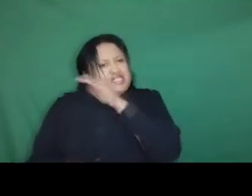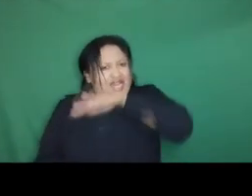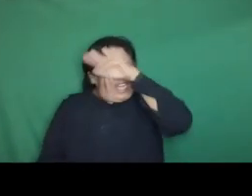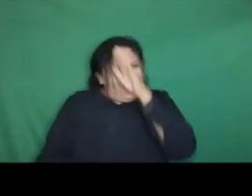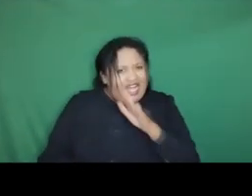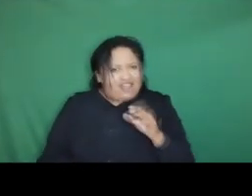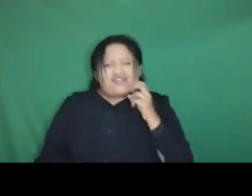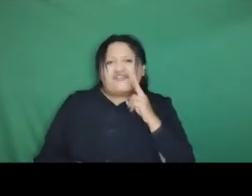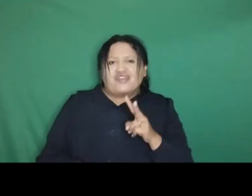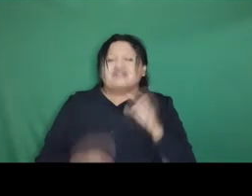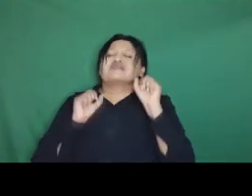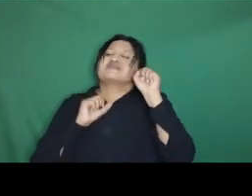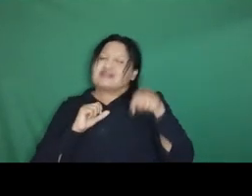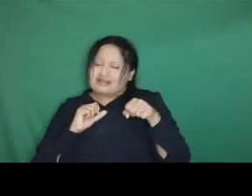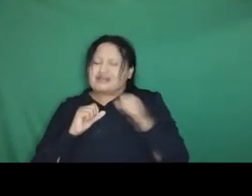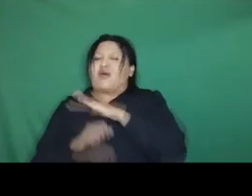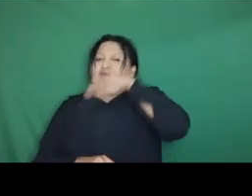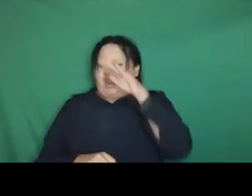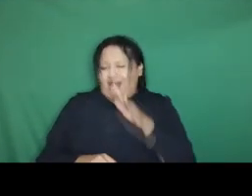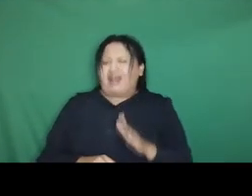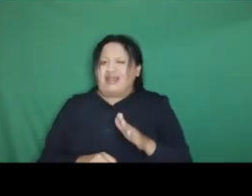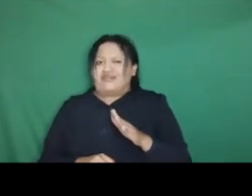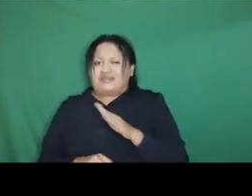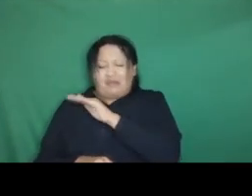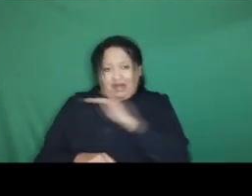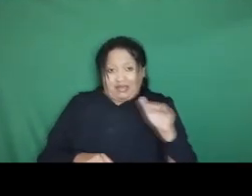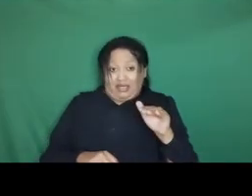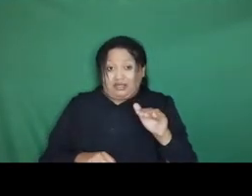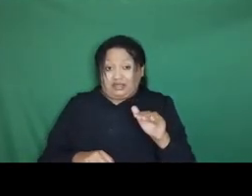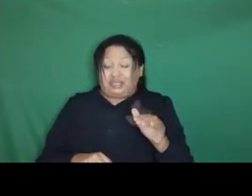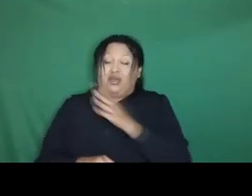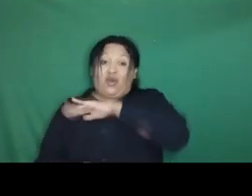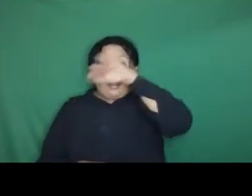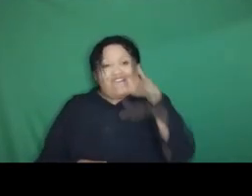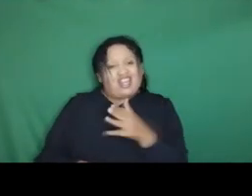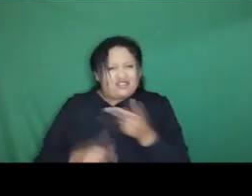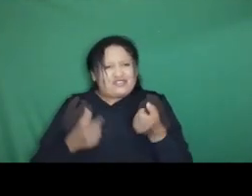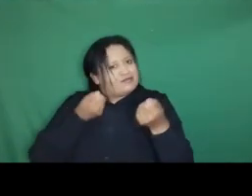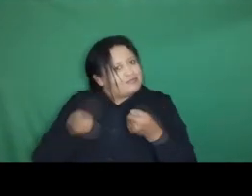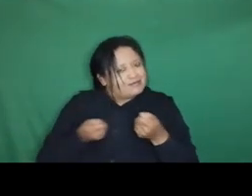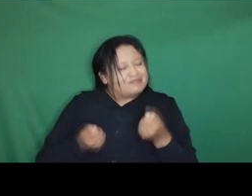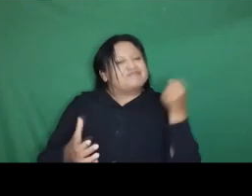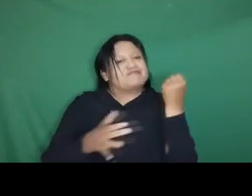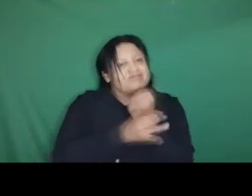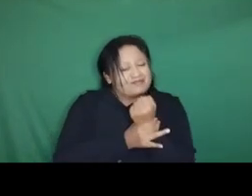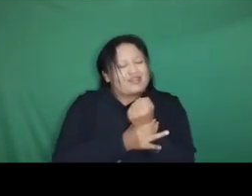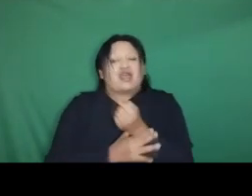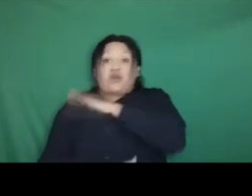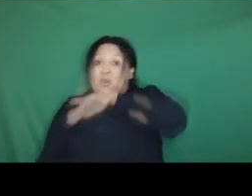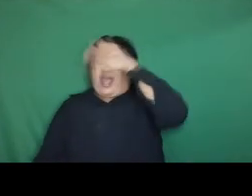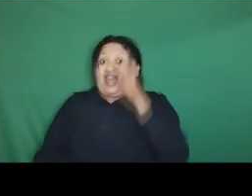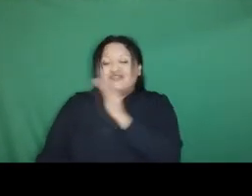verde Sim ele é um relevo de Planalto né então na região sul relevo que é predominante é o relevo de Planalto